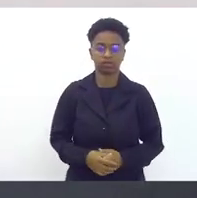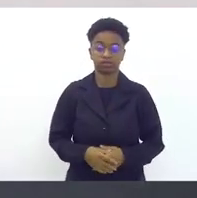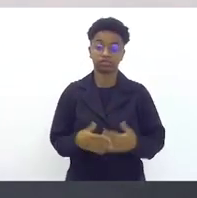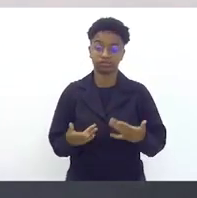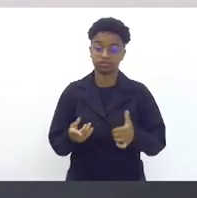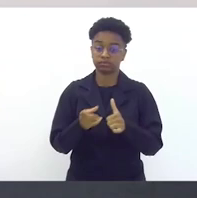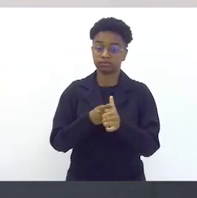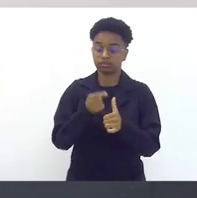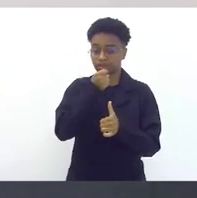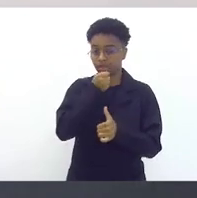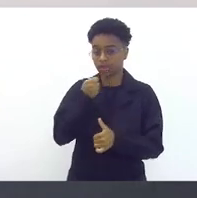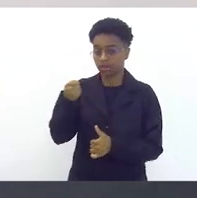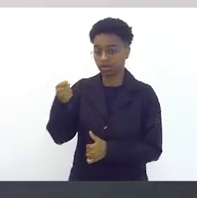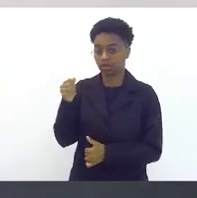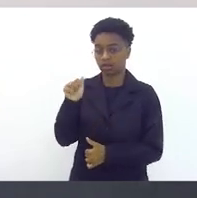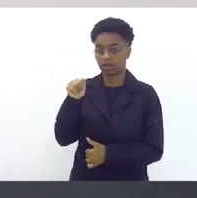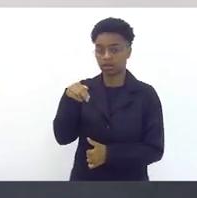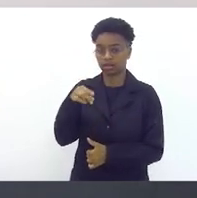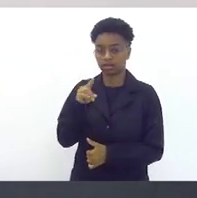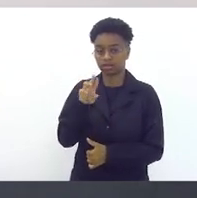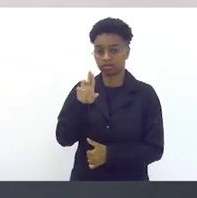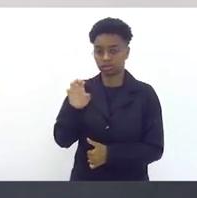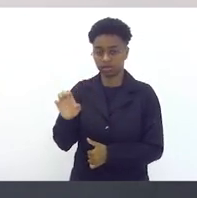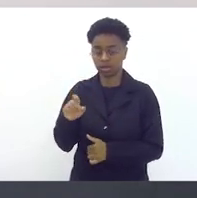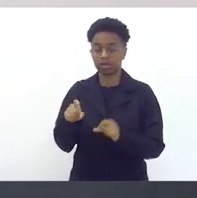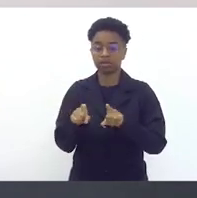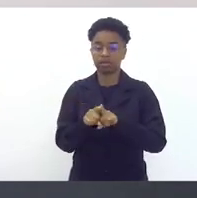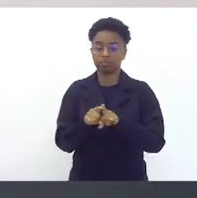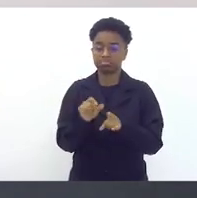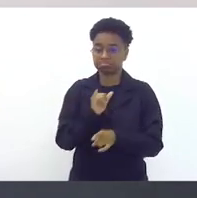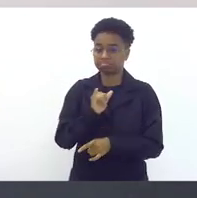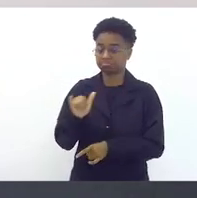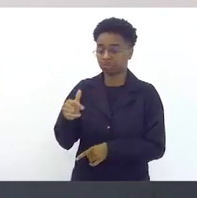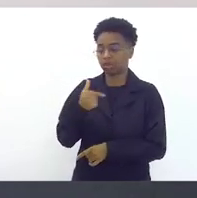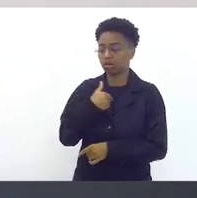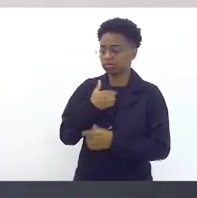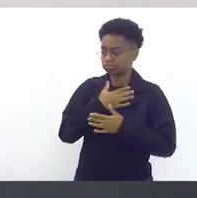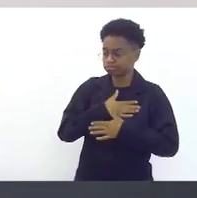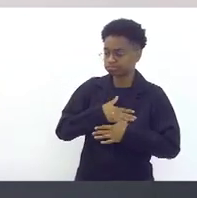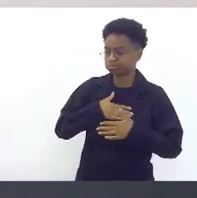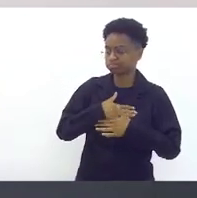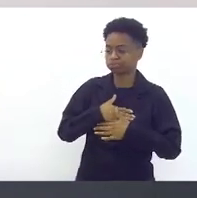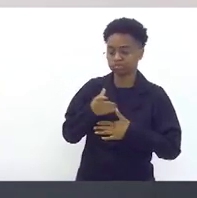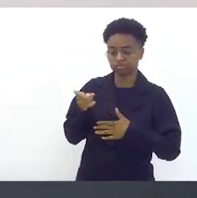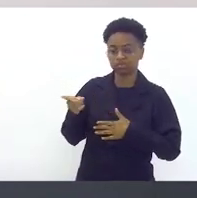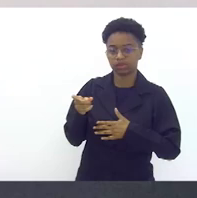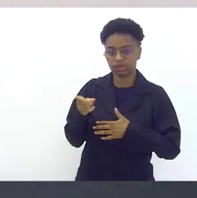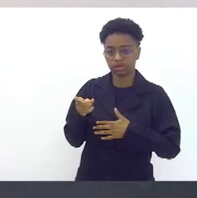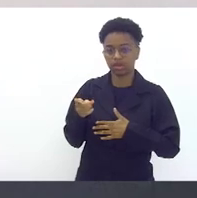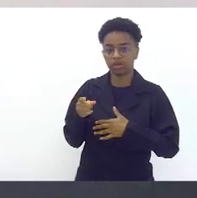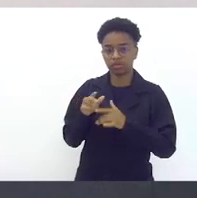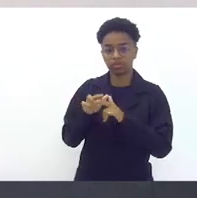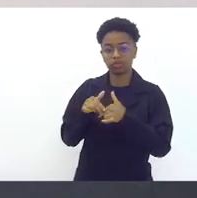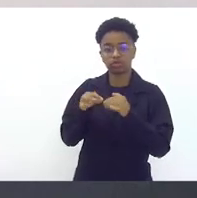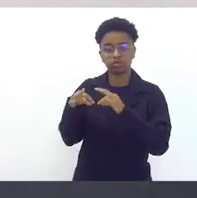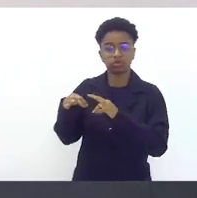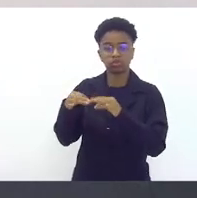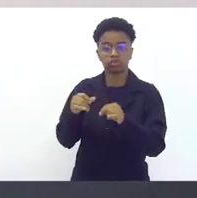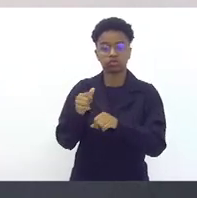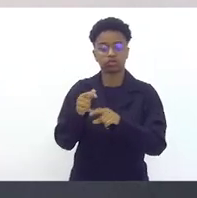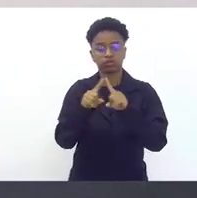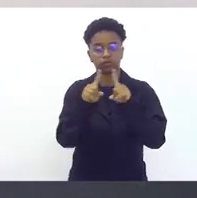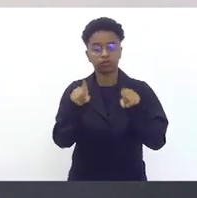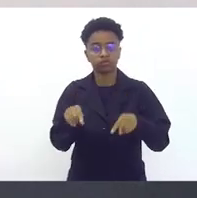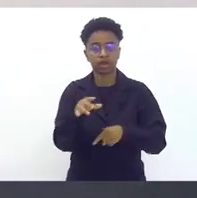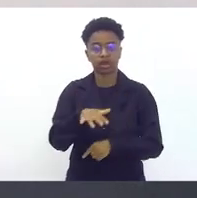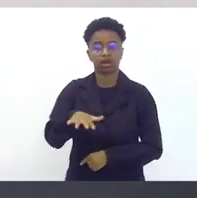passar a palavra a você e dizer da minha estima pessoal, né, por todos os servidores da área da saúde. Eu